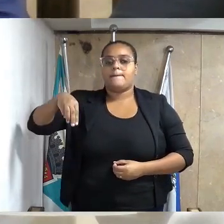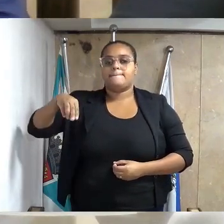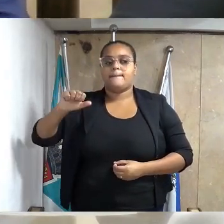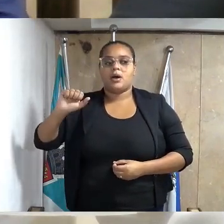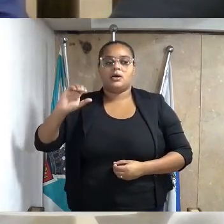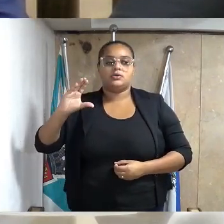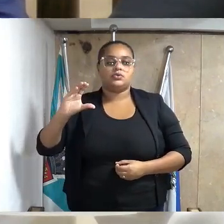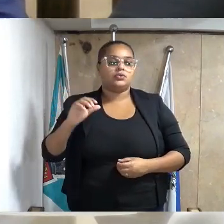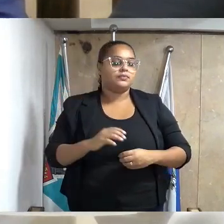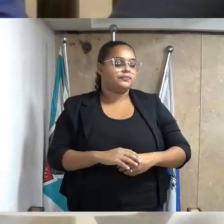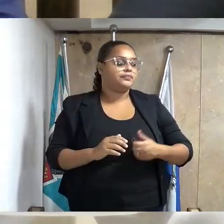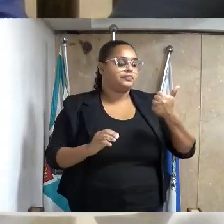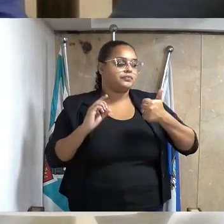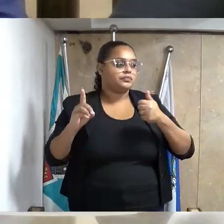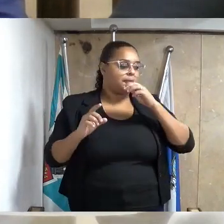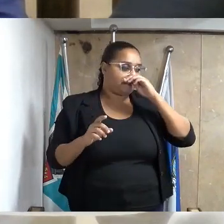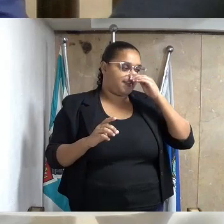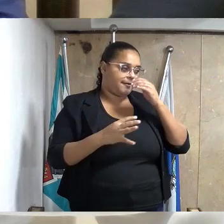Requerimento